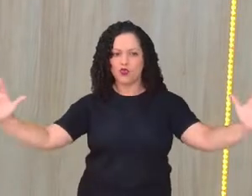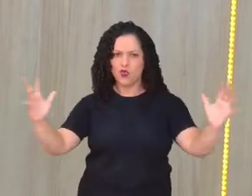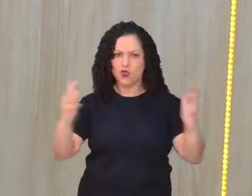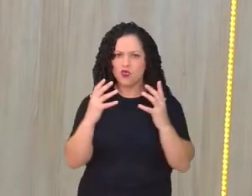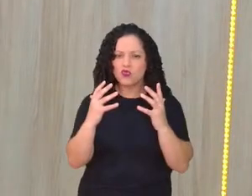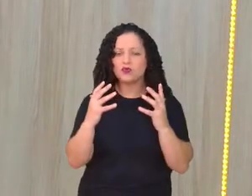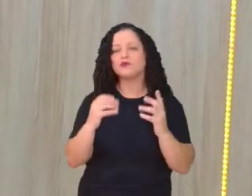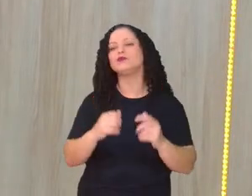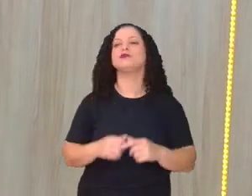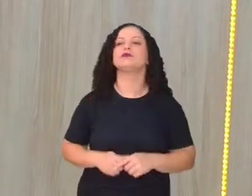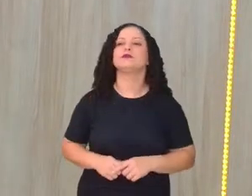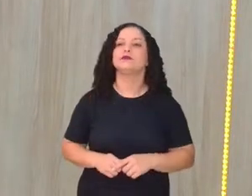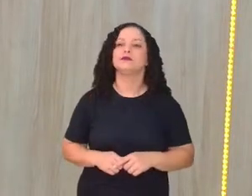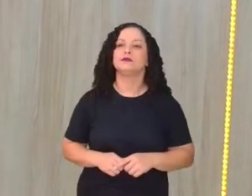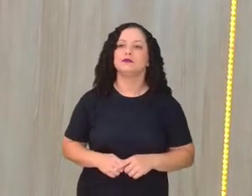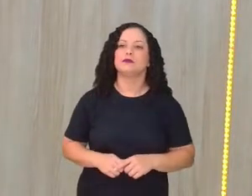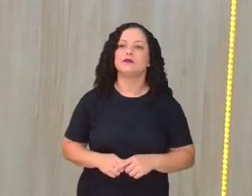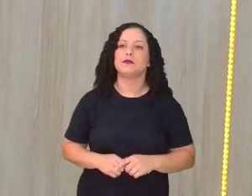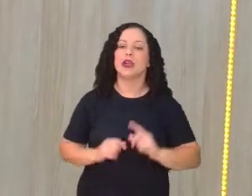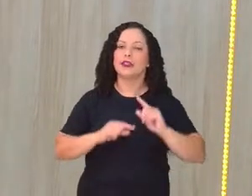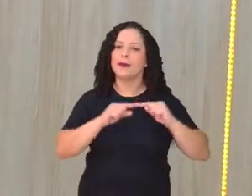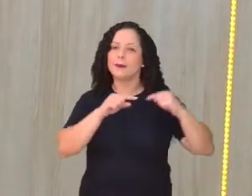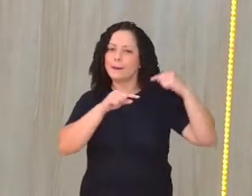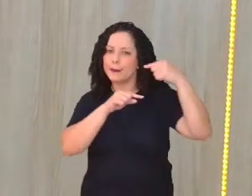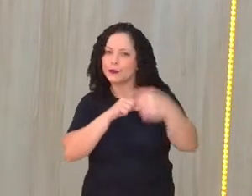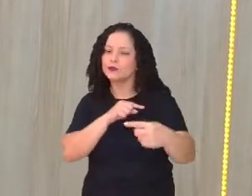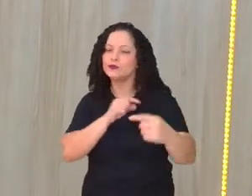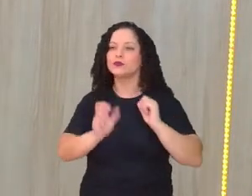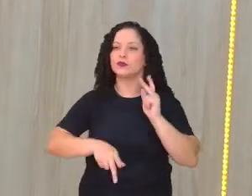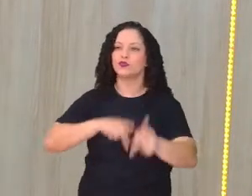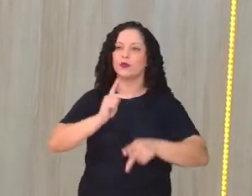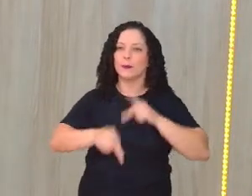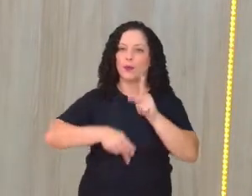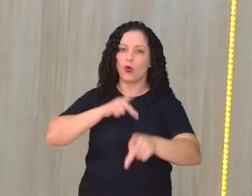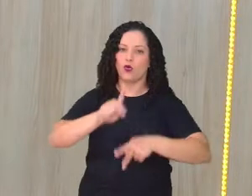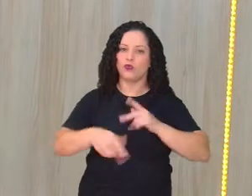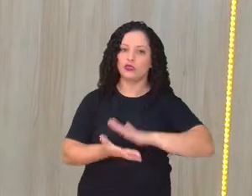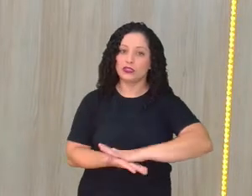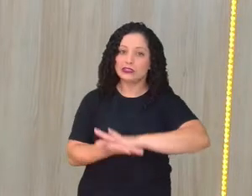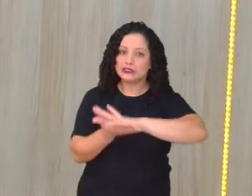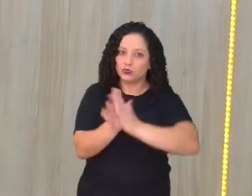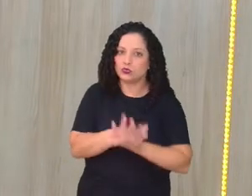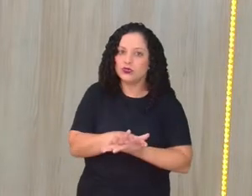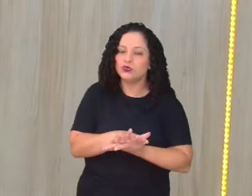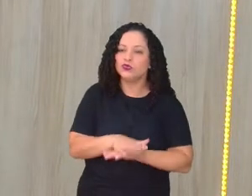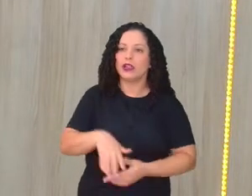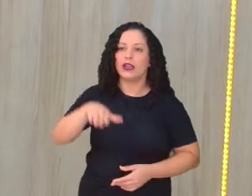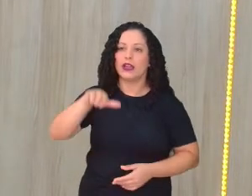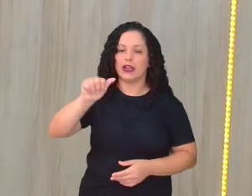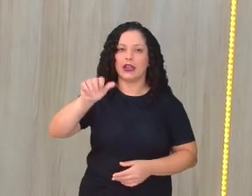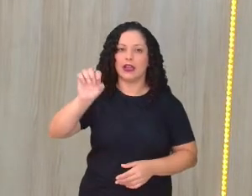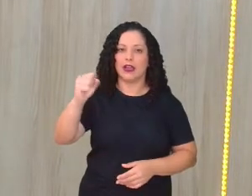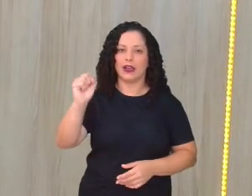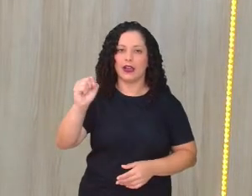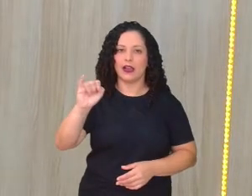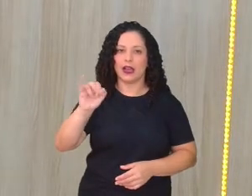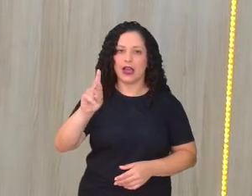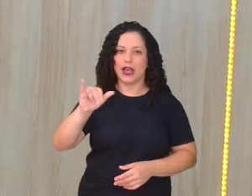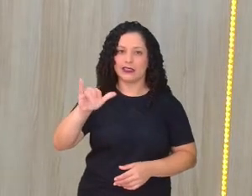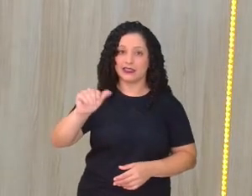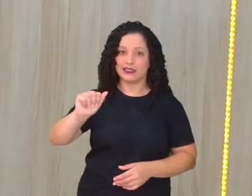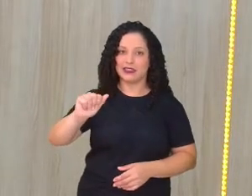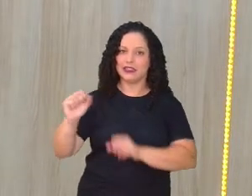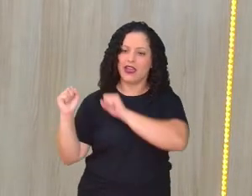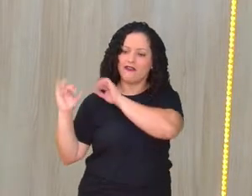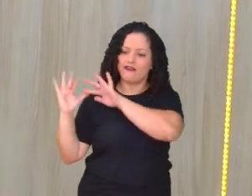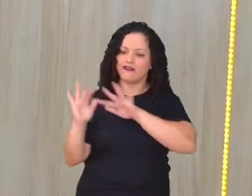mais tarde, esses povos eles terminaram sendo, né, derrotados pelos assírios, um povo do norte da região